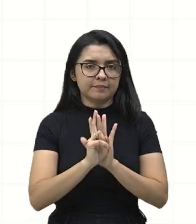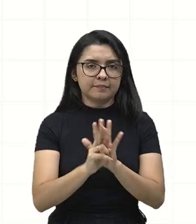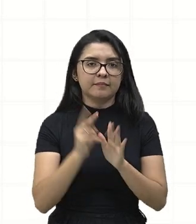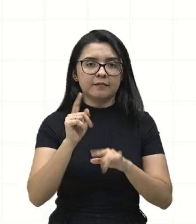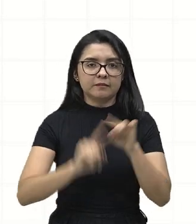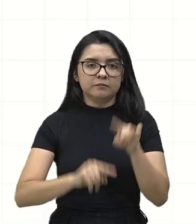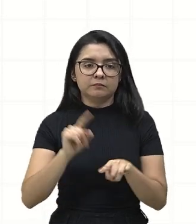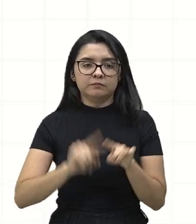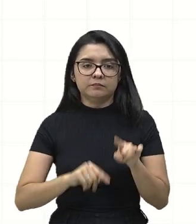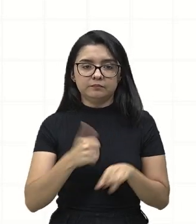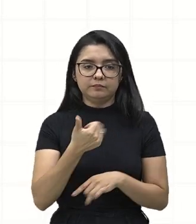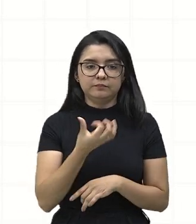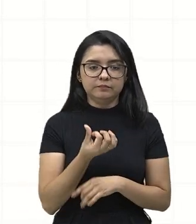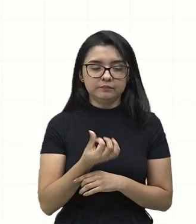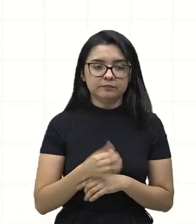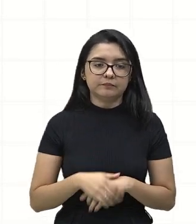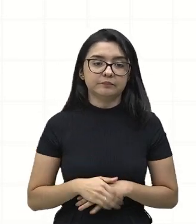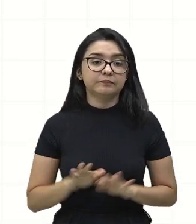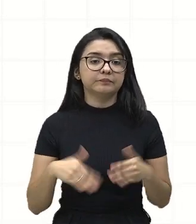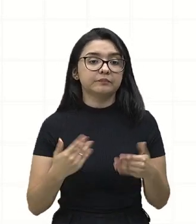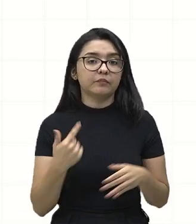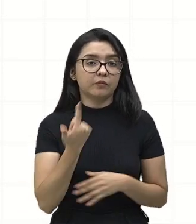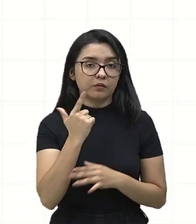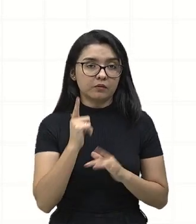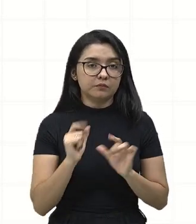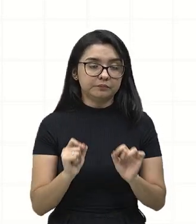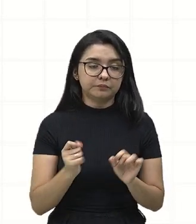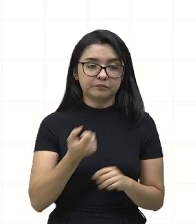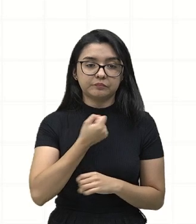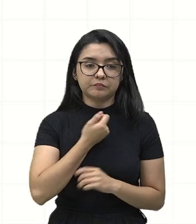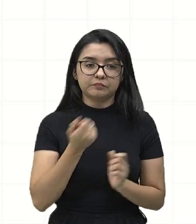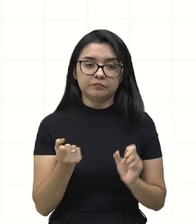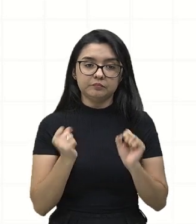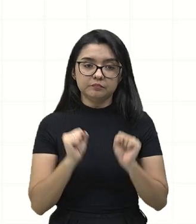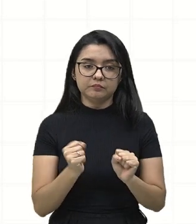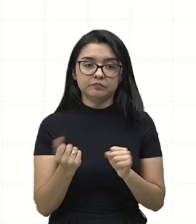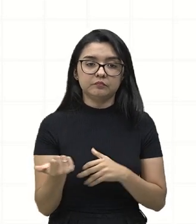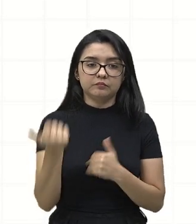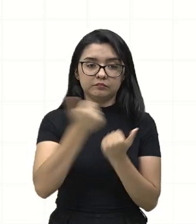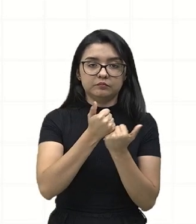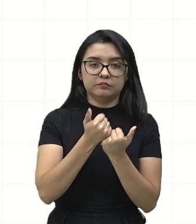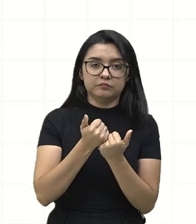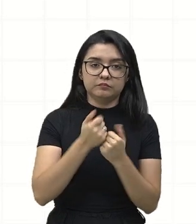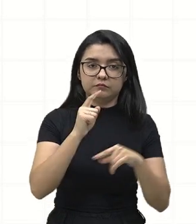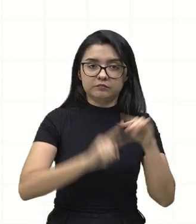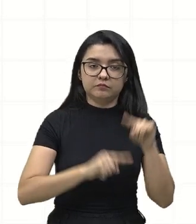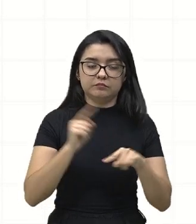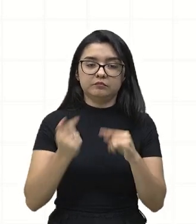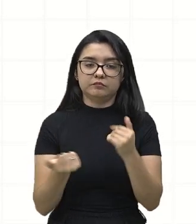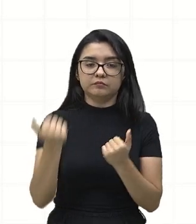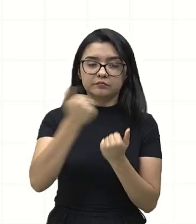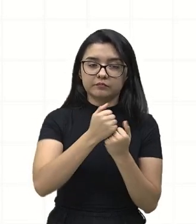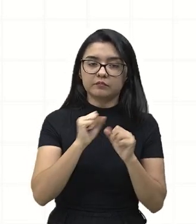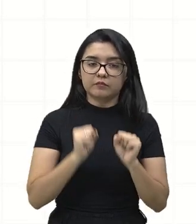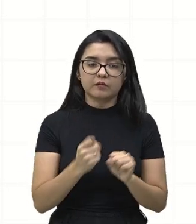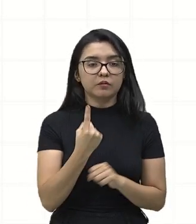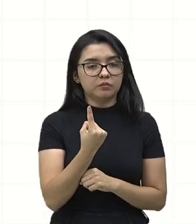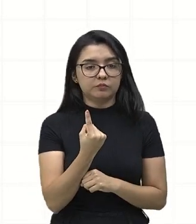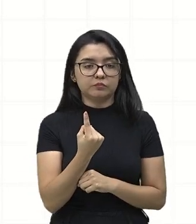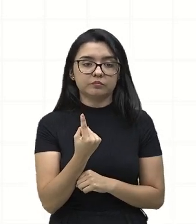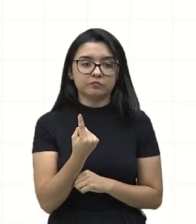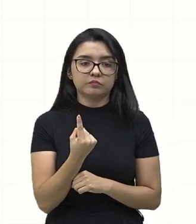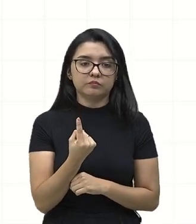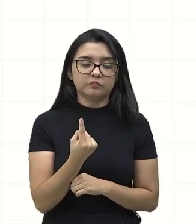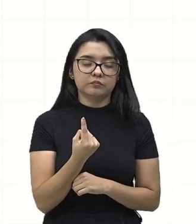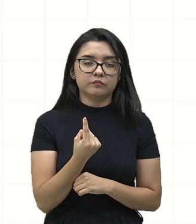é 16. Qual o próximo número que a gente pode substituir ali no lugar da estrela? Pode ser o 1, né? Que